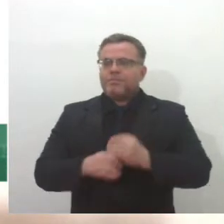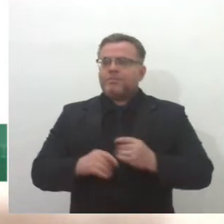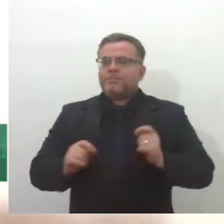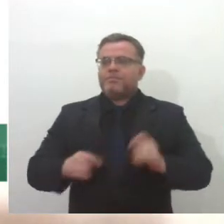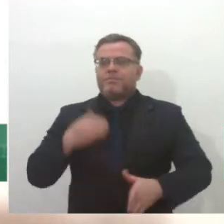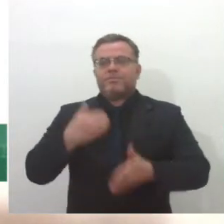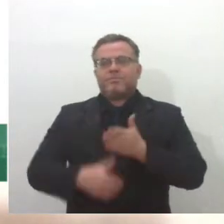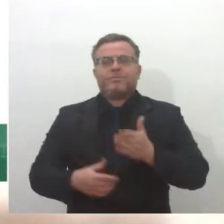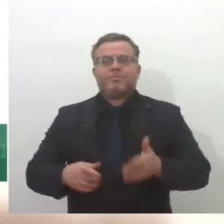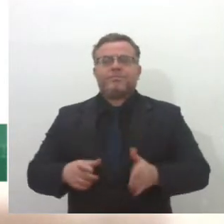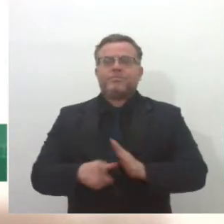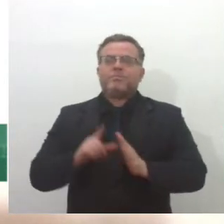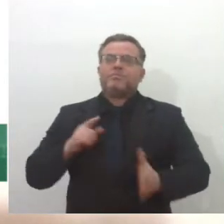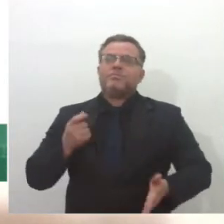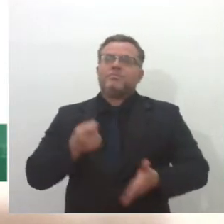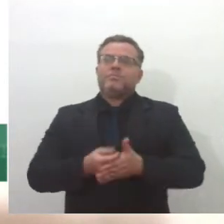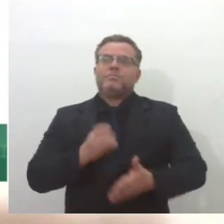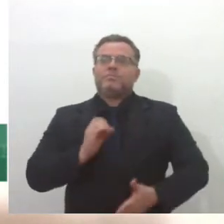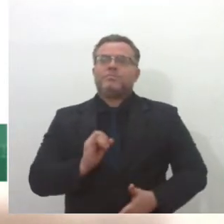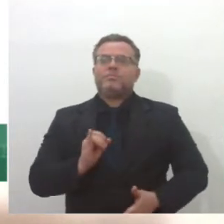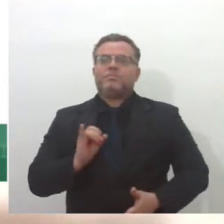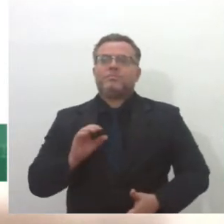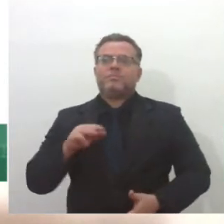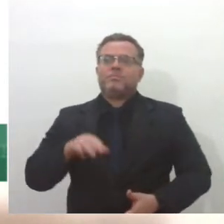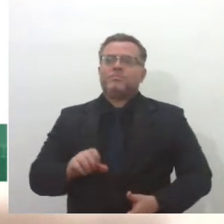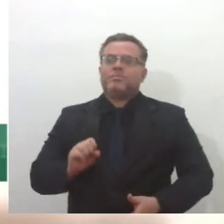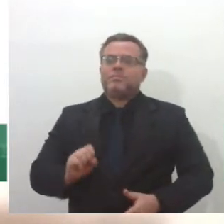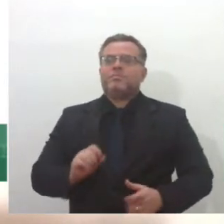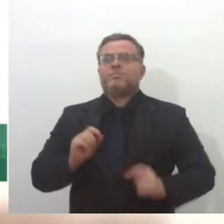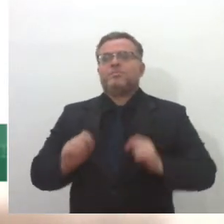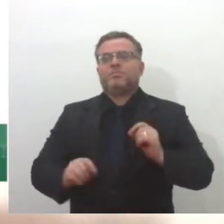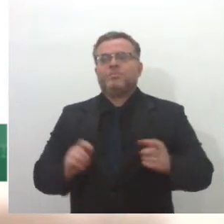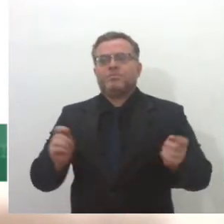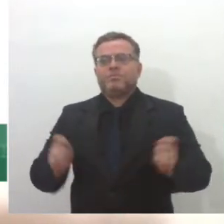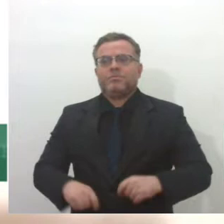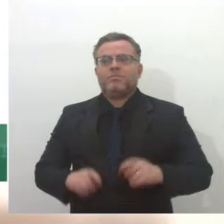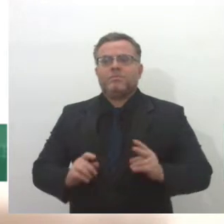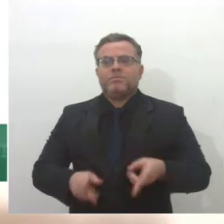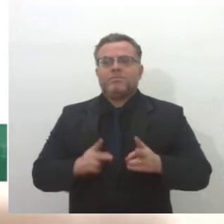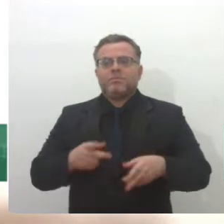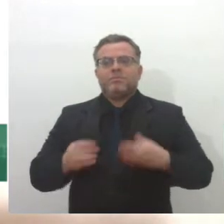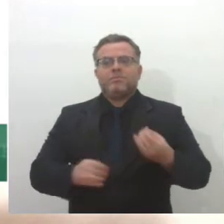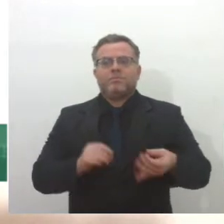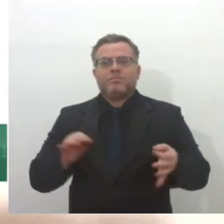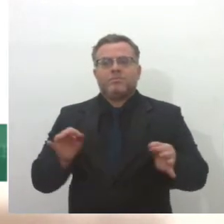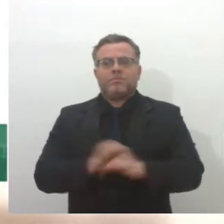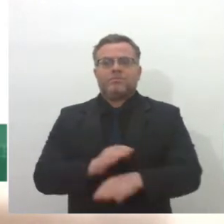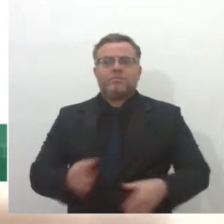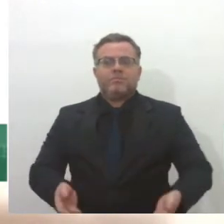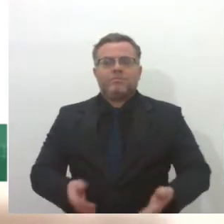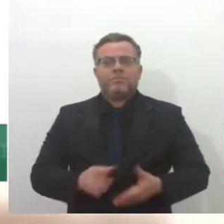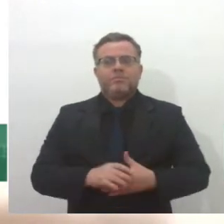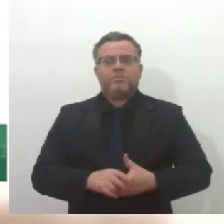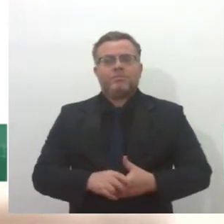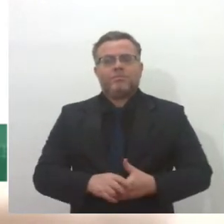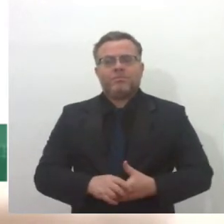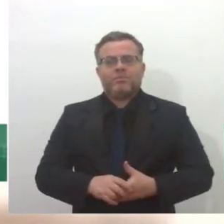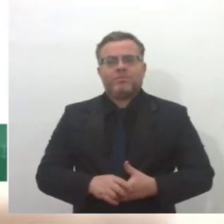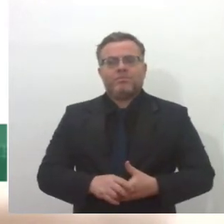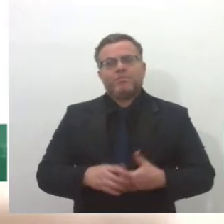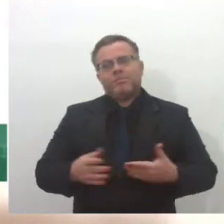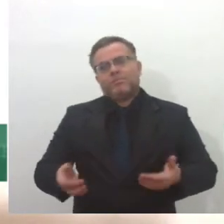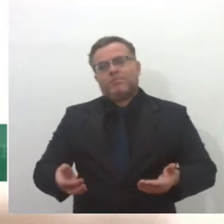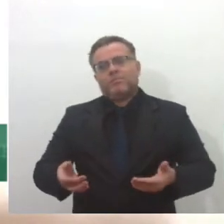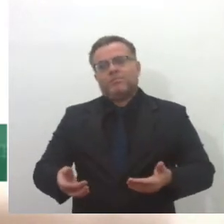de ICMS. Porque o ICMS ele não compõe o faturamento. E o PIS e COFINS ela incide sobre o faturamento da empresa,